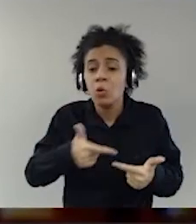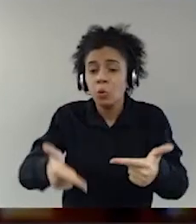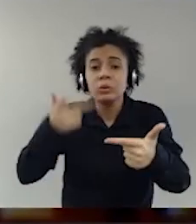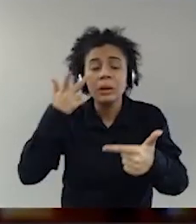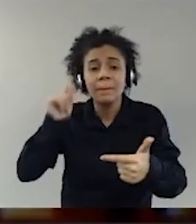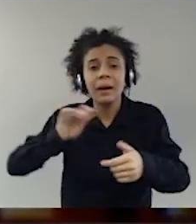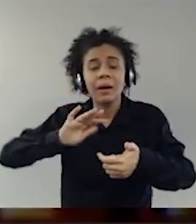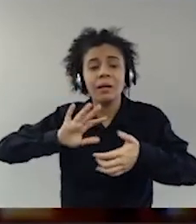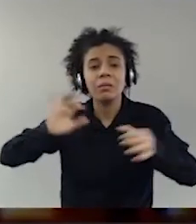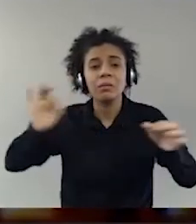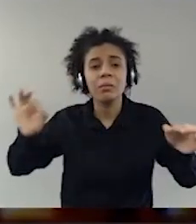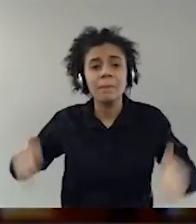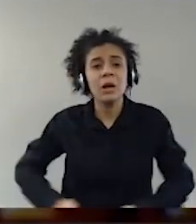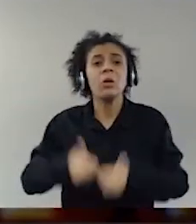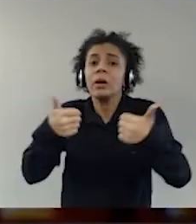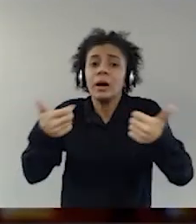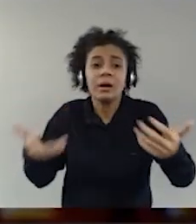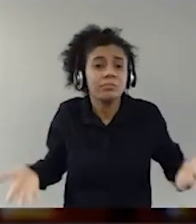isso. Nós